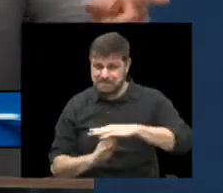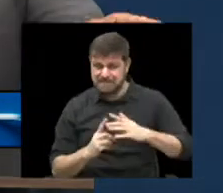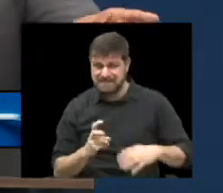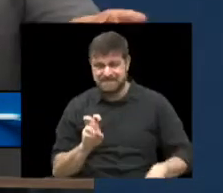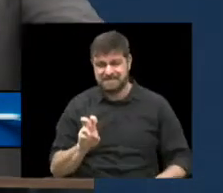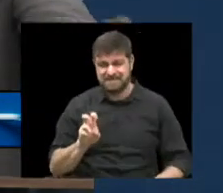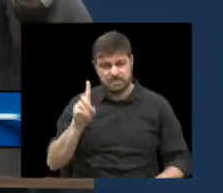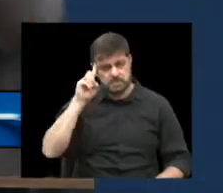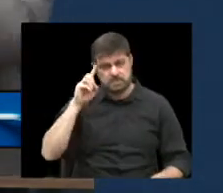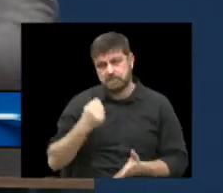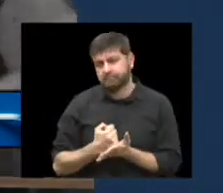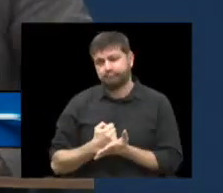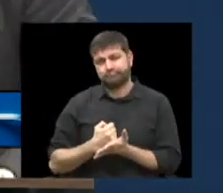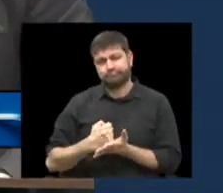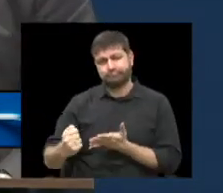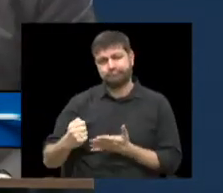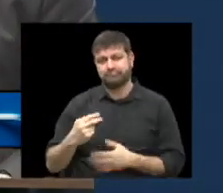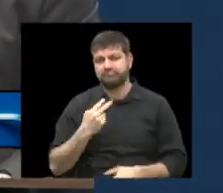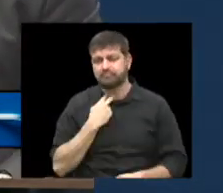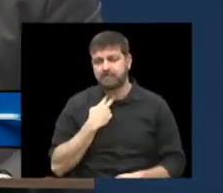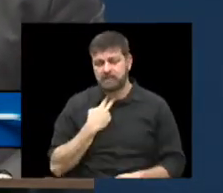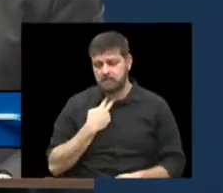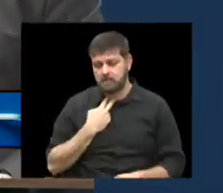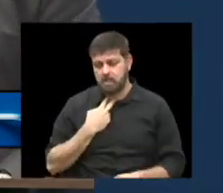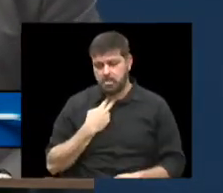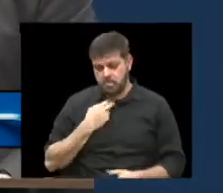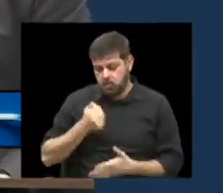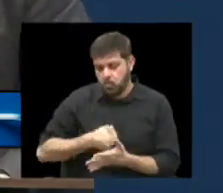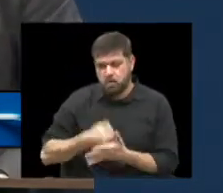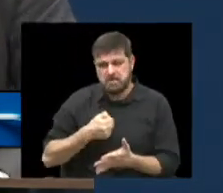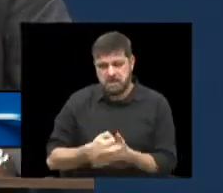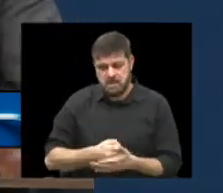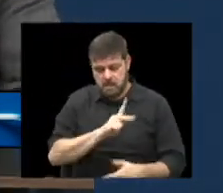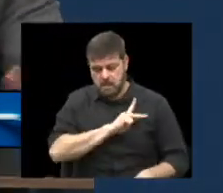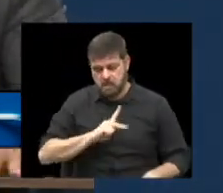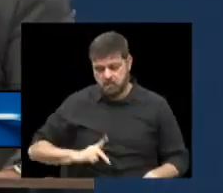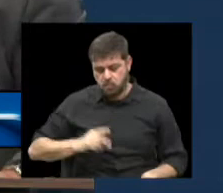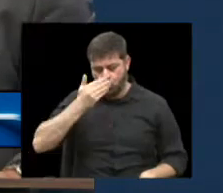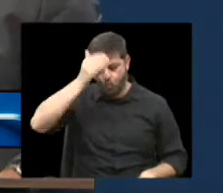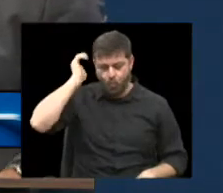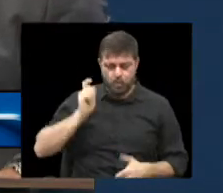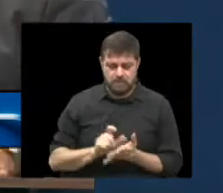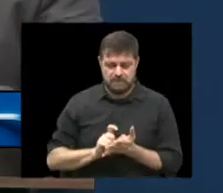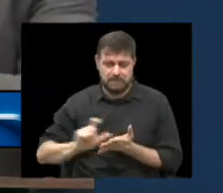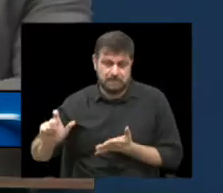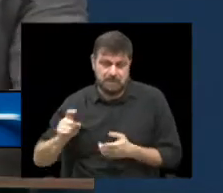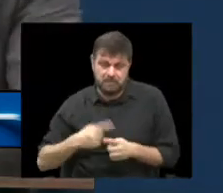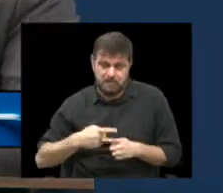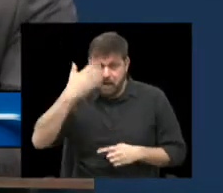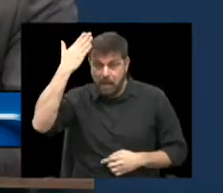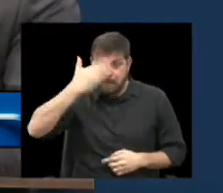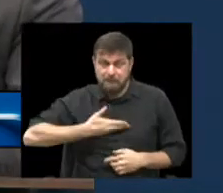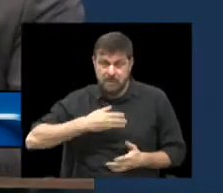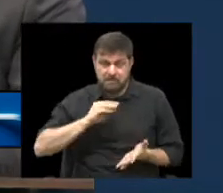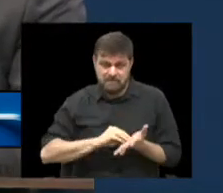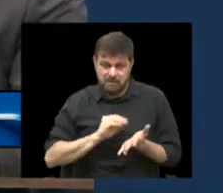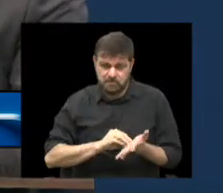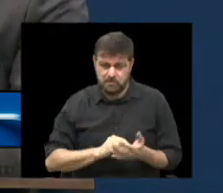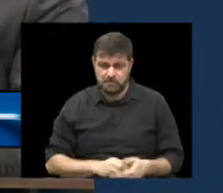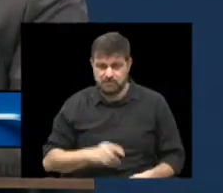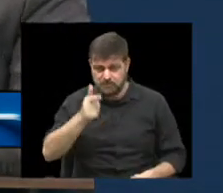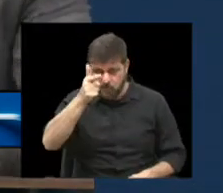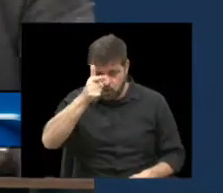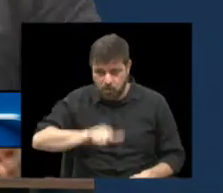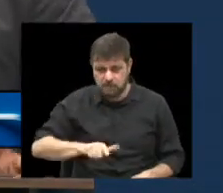não se pode mais querer a saída do presidente por aqueles fatos novos. Então, essa é a minha mensagem. Vou falar mais uma vez aqui,